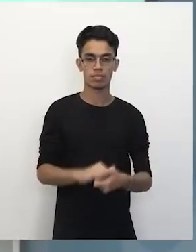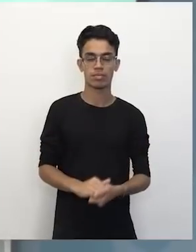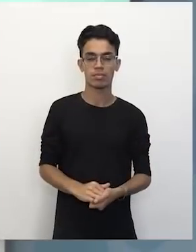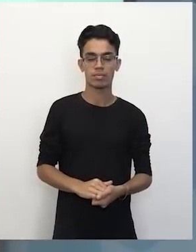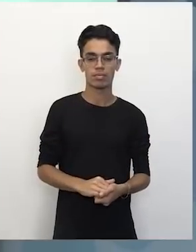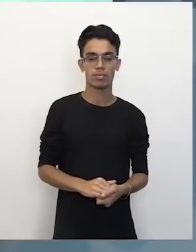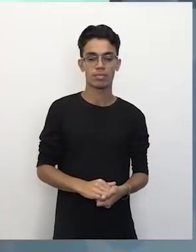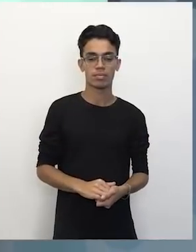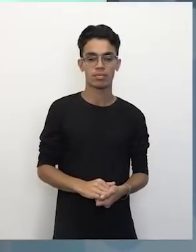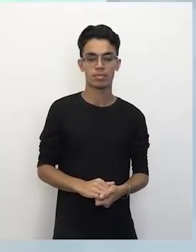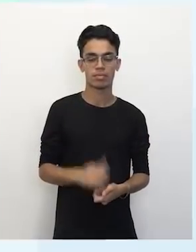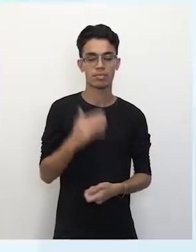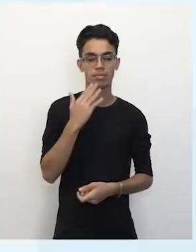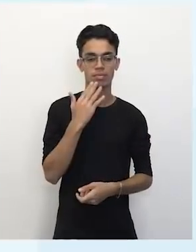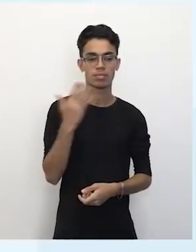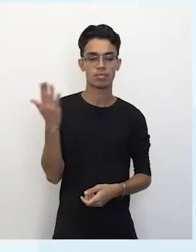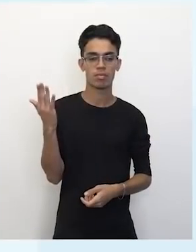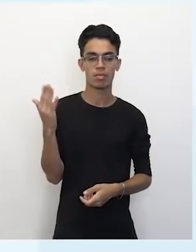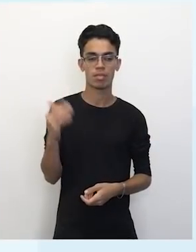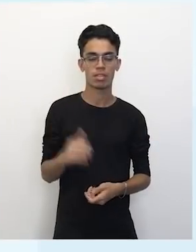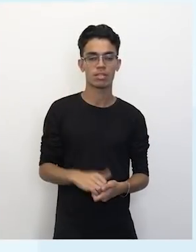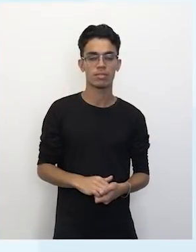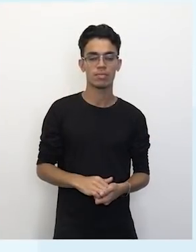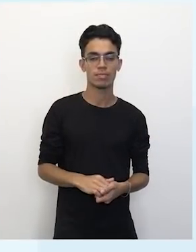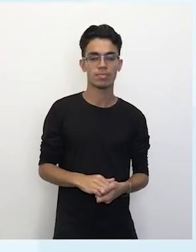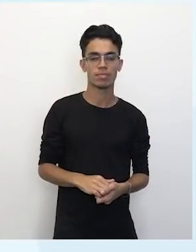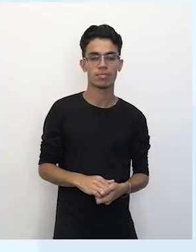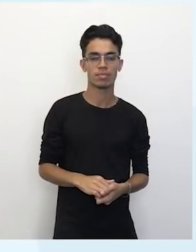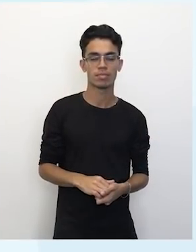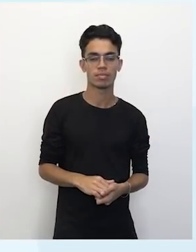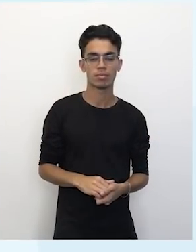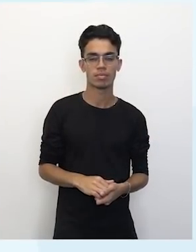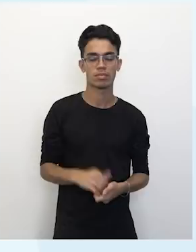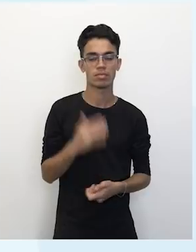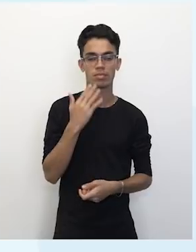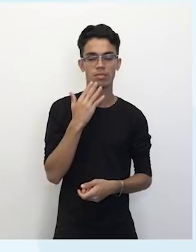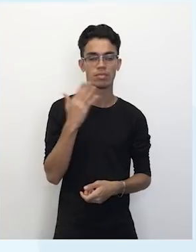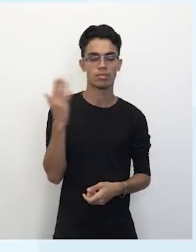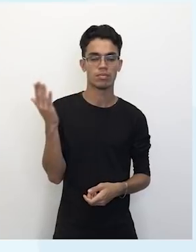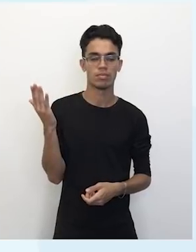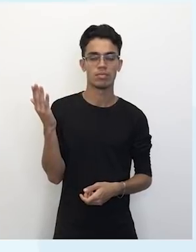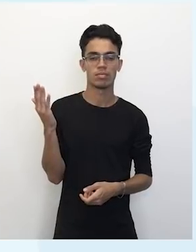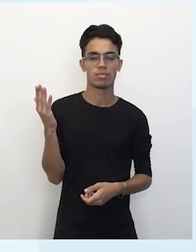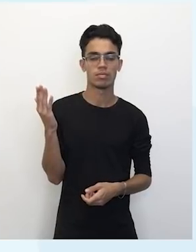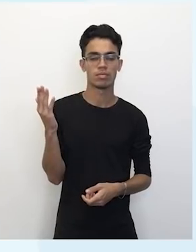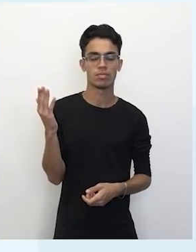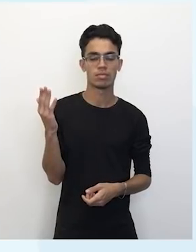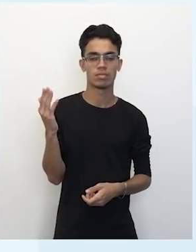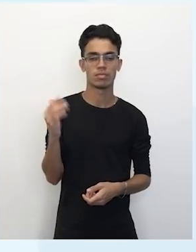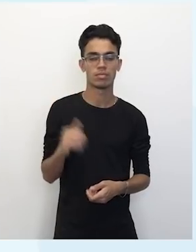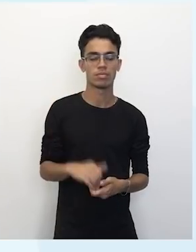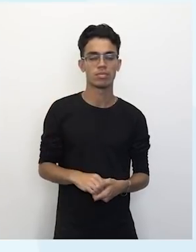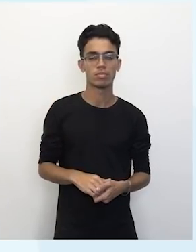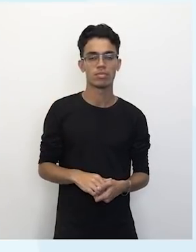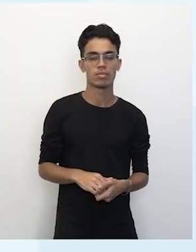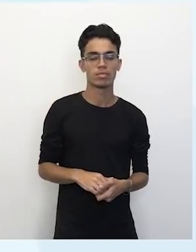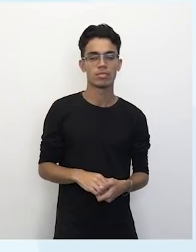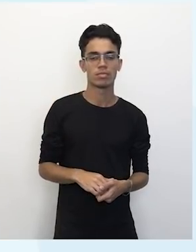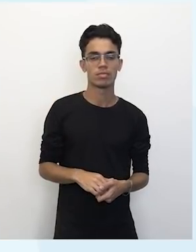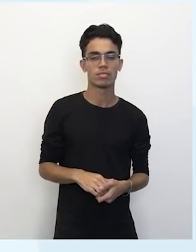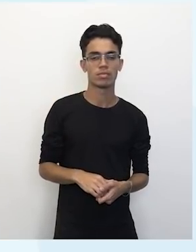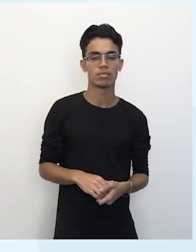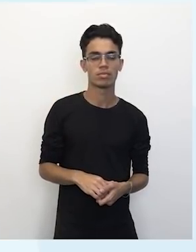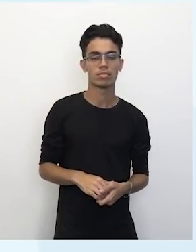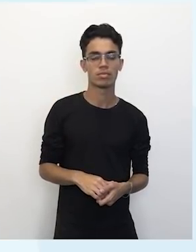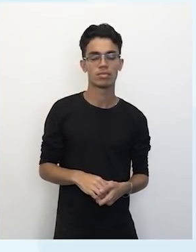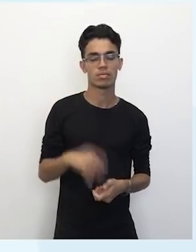chamei aí outro de exemplozinho e agora eu coloquei uma com fração. Então, vamos olhar, ó. Nós vamos fazer a mesma ideia, tá certo? Eu vou